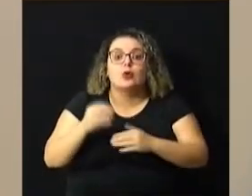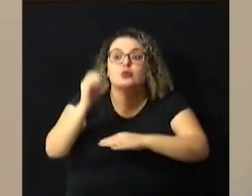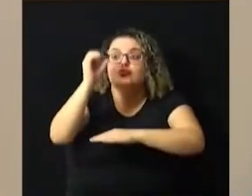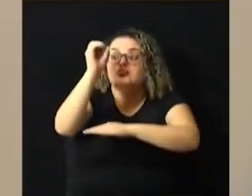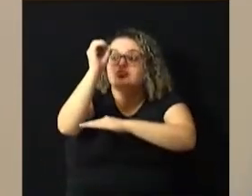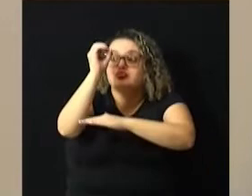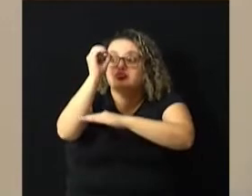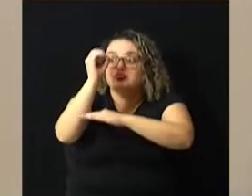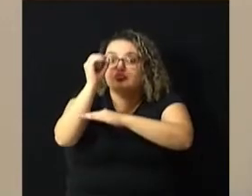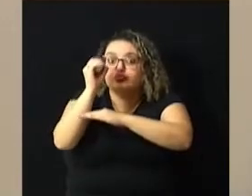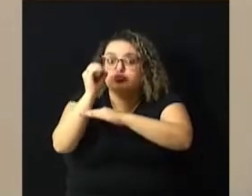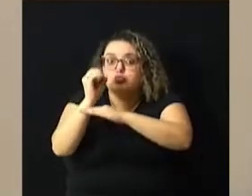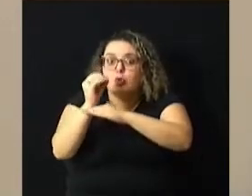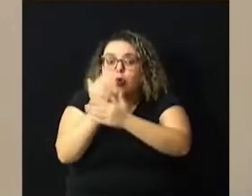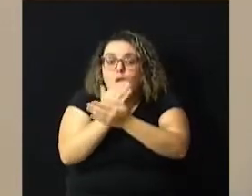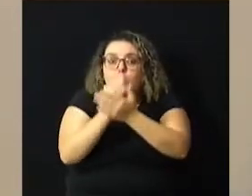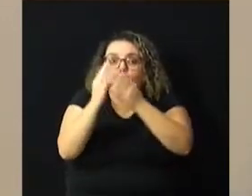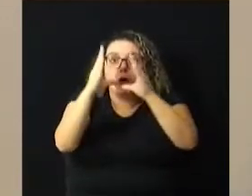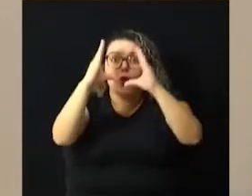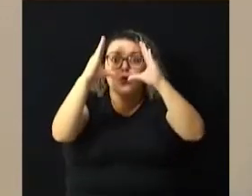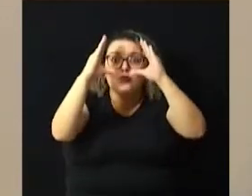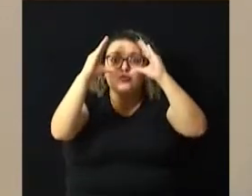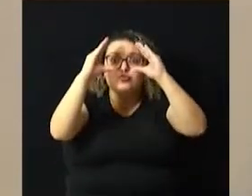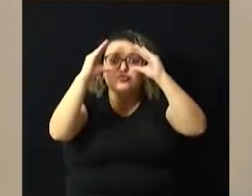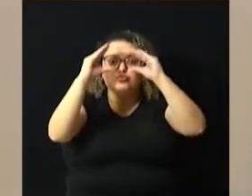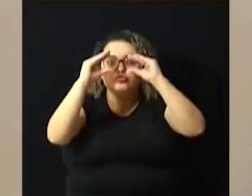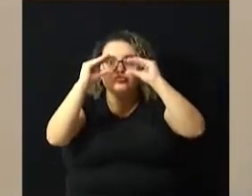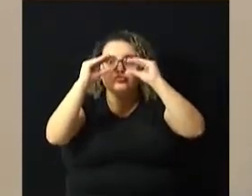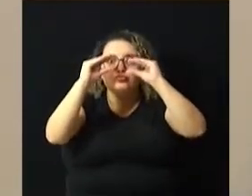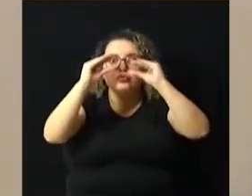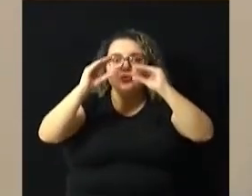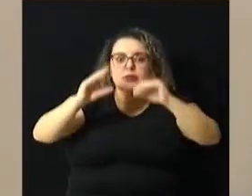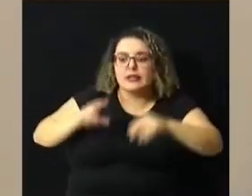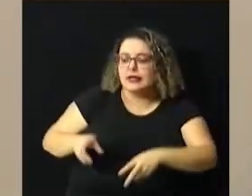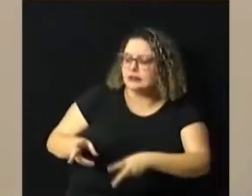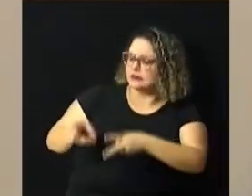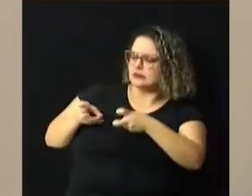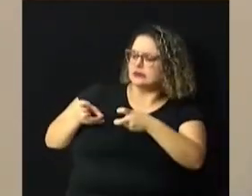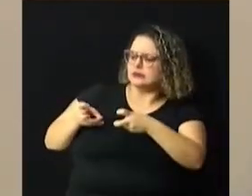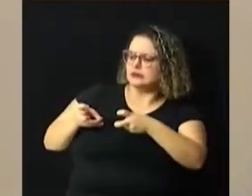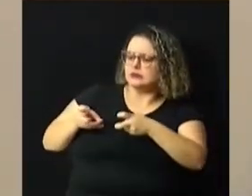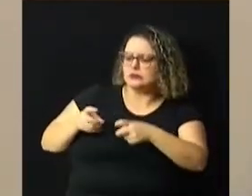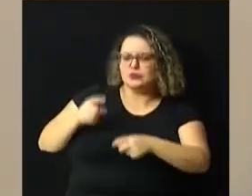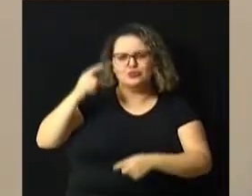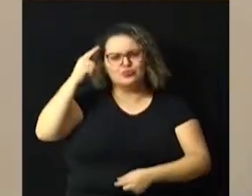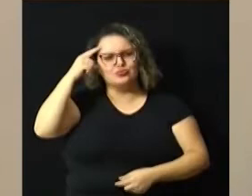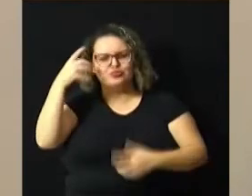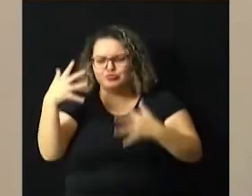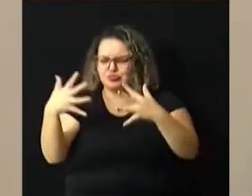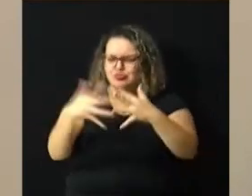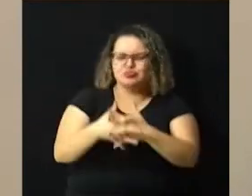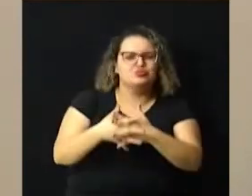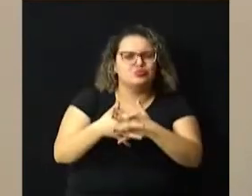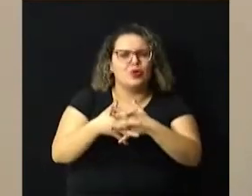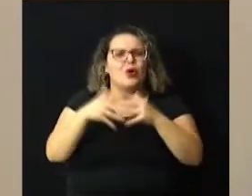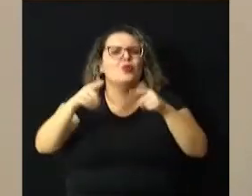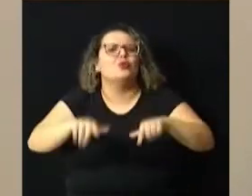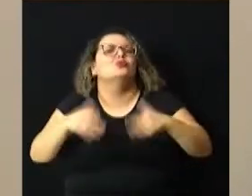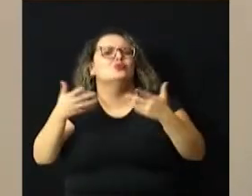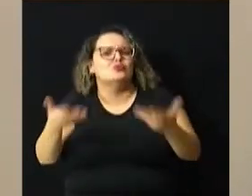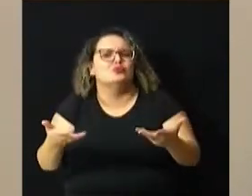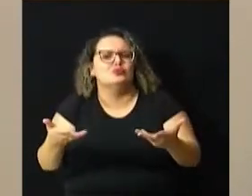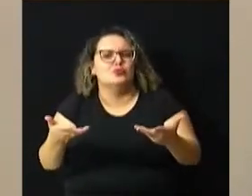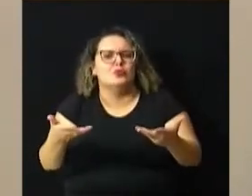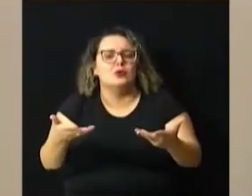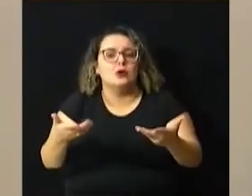sol, que começa a escurecer e aí eu já vejo que aquele idoso começa a ficar um pouco desorientado, confuso, onde ele está. Então eu já